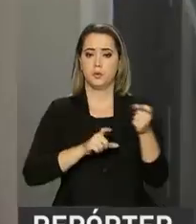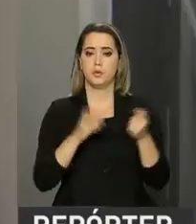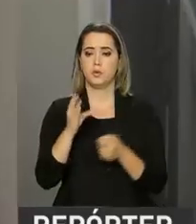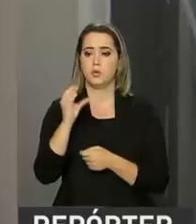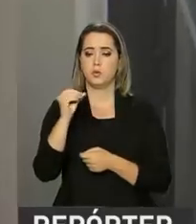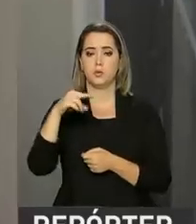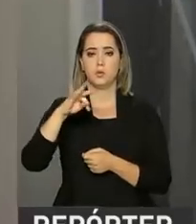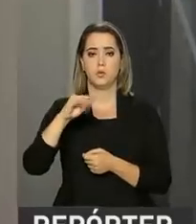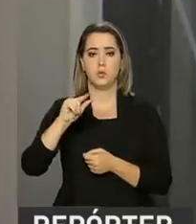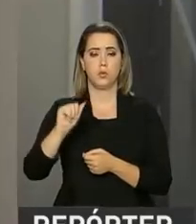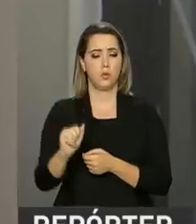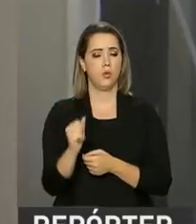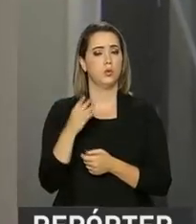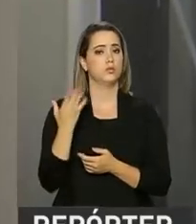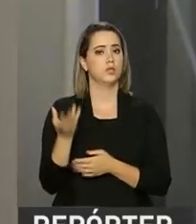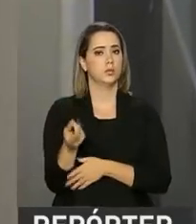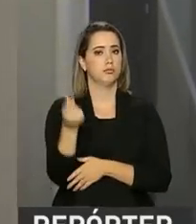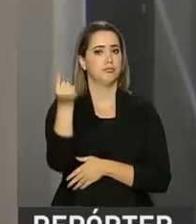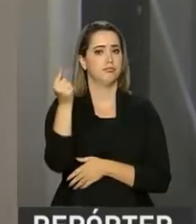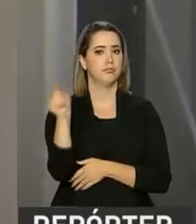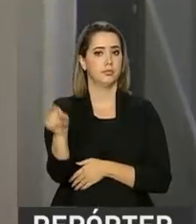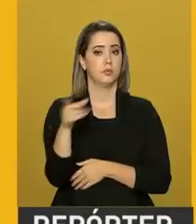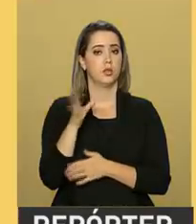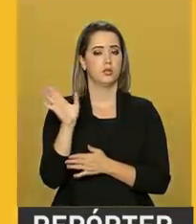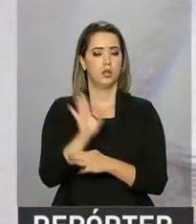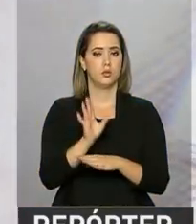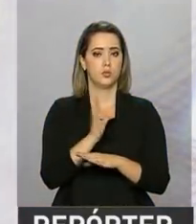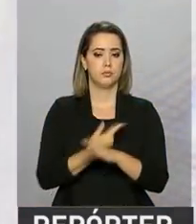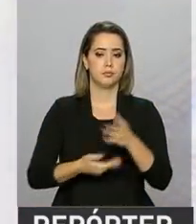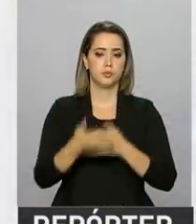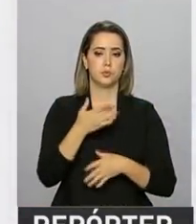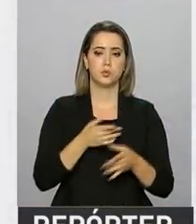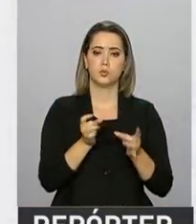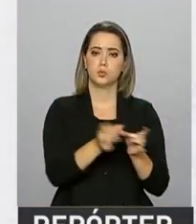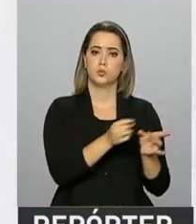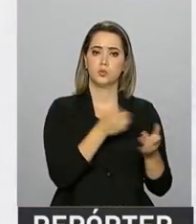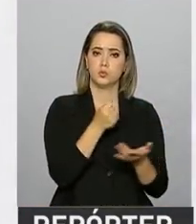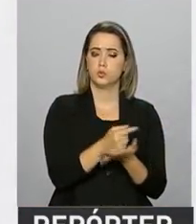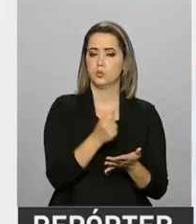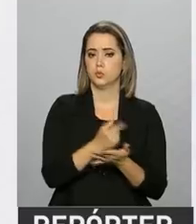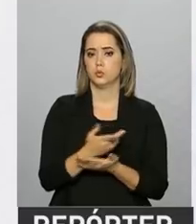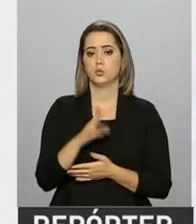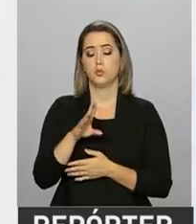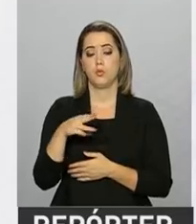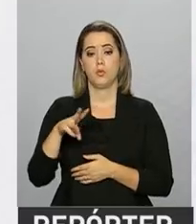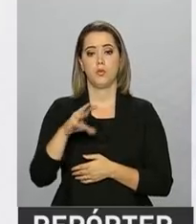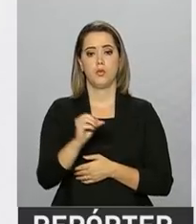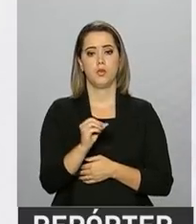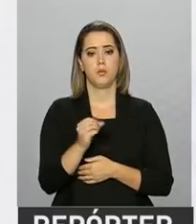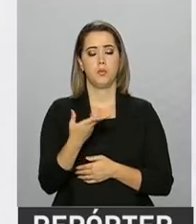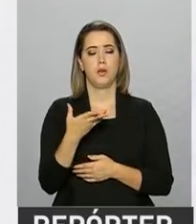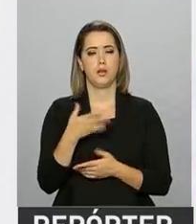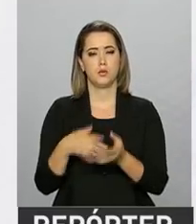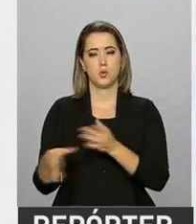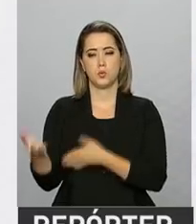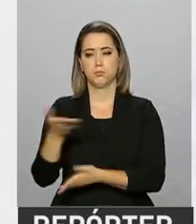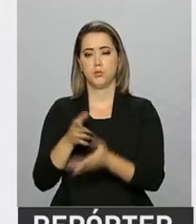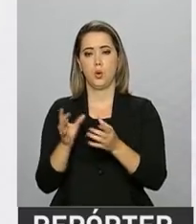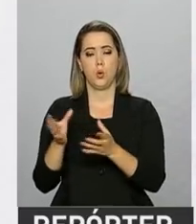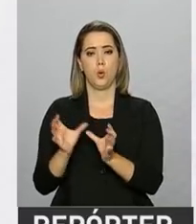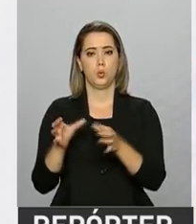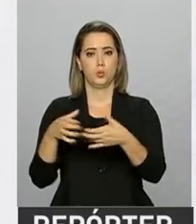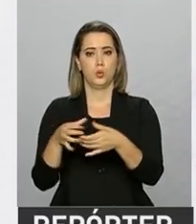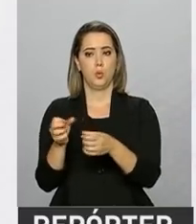FGTS, dinheiro que está aquecendo os negócios. Em março, quando foram liberados os primeiros saques, o comércio varejista teve